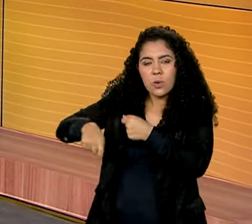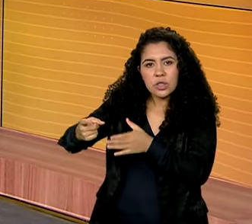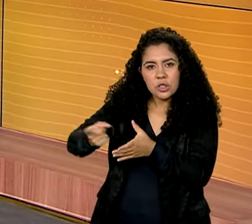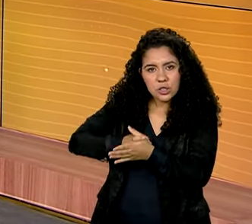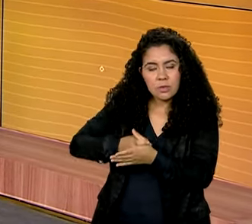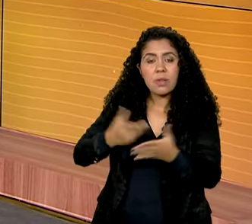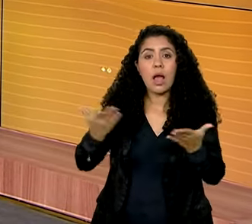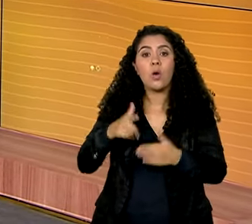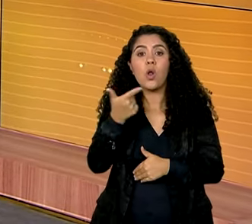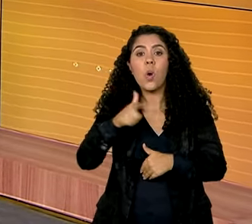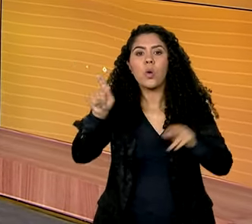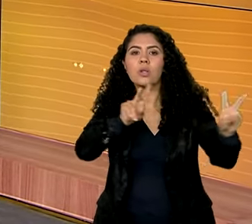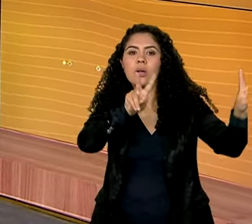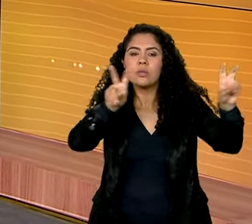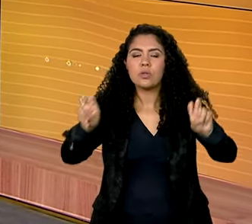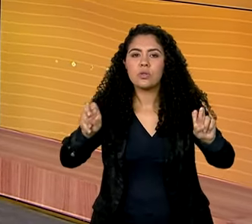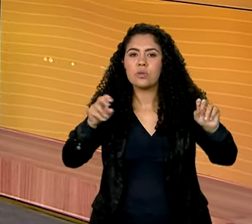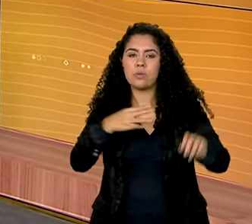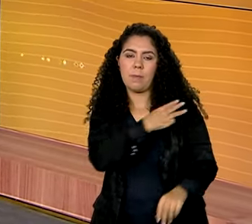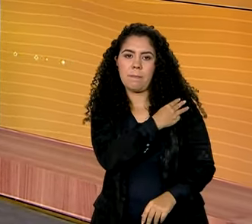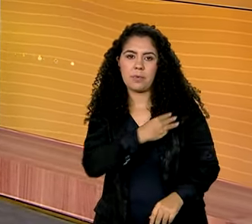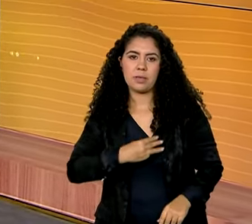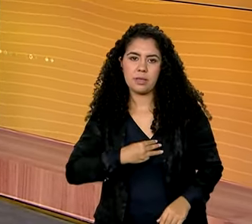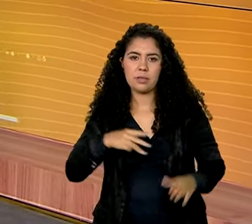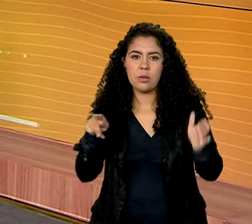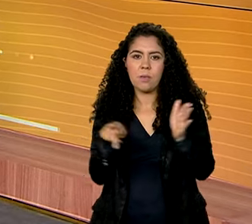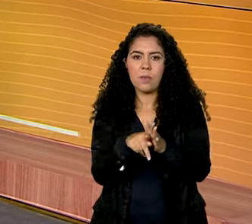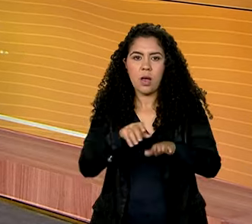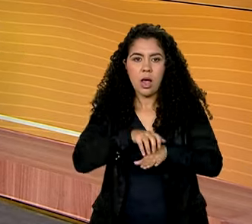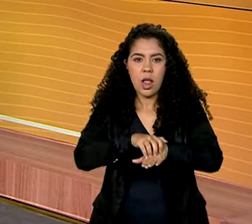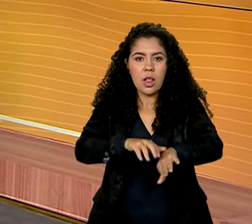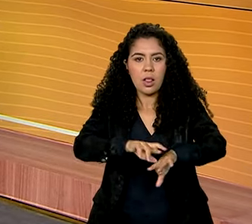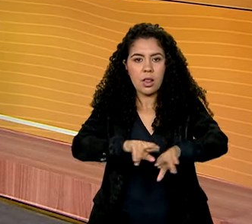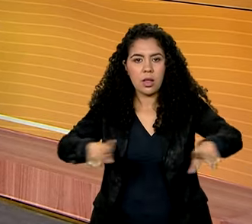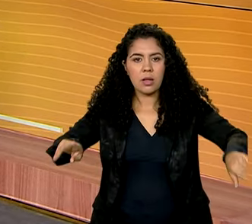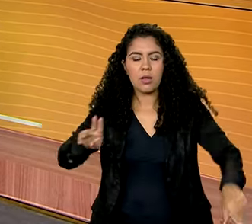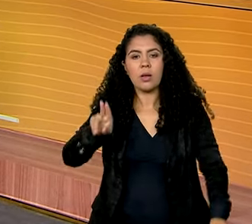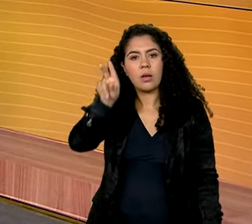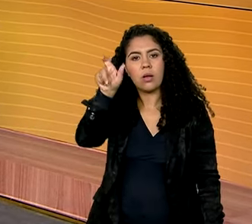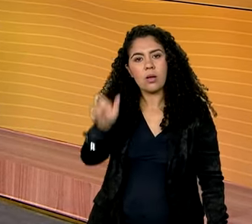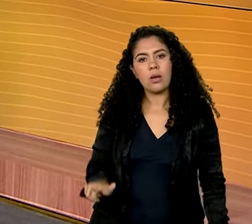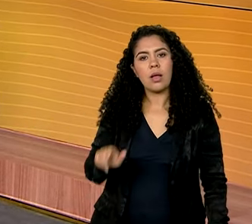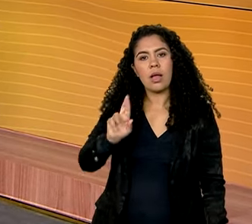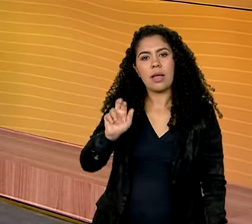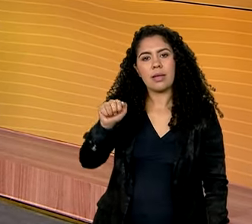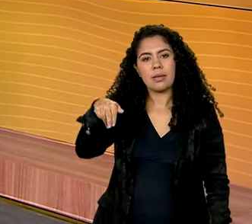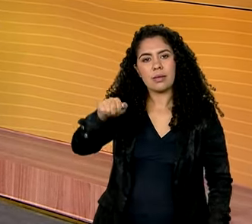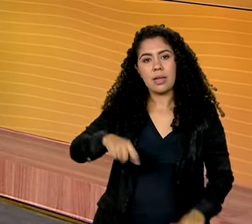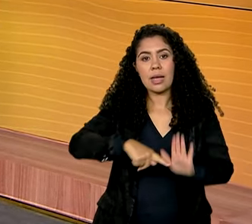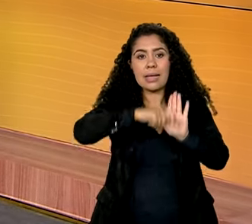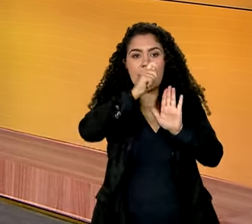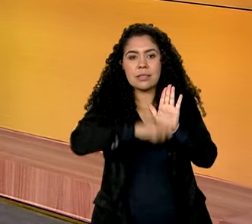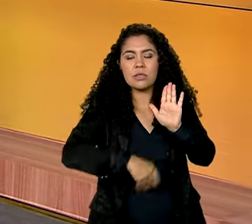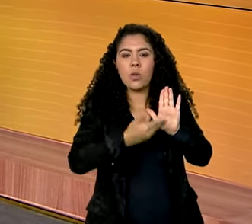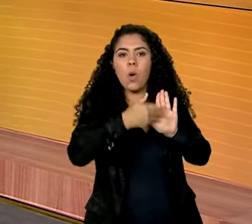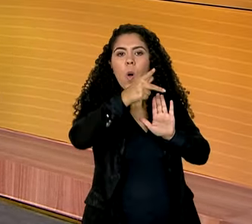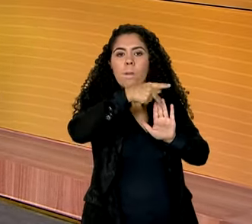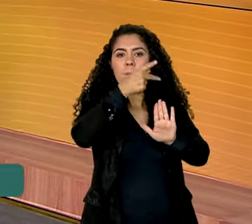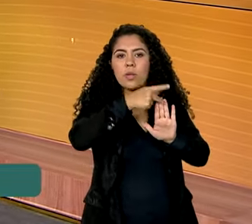falar sobre o ministro dos Transportes, o Renan Filho, que assinou nessa quarta-feira uma portaria que